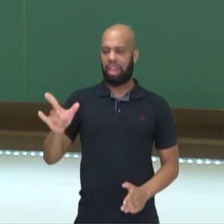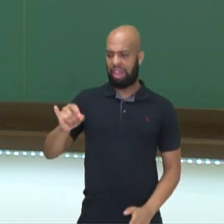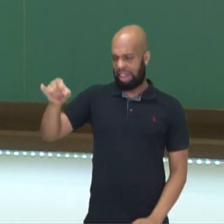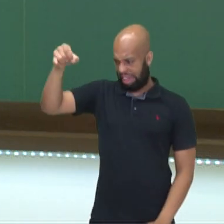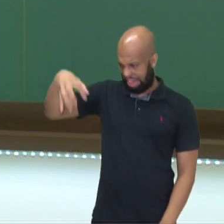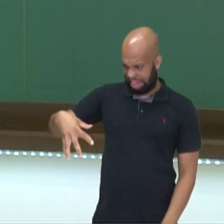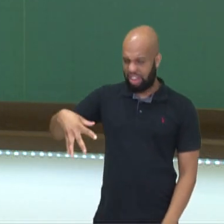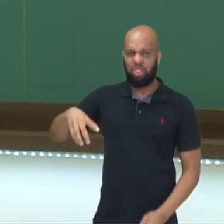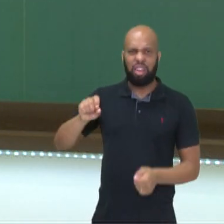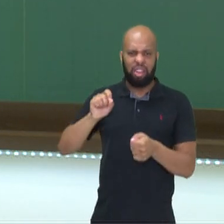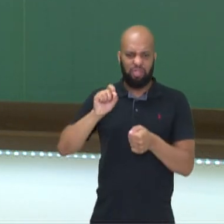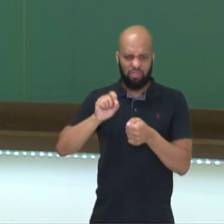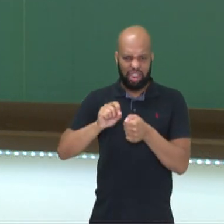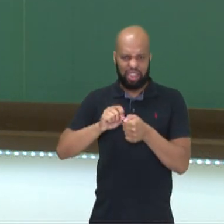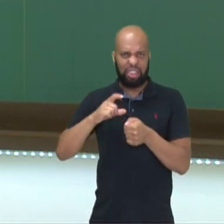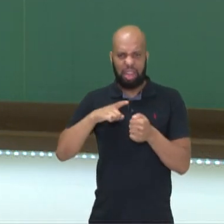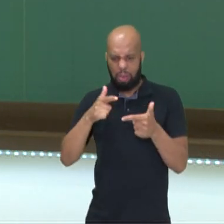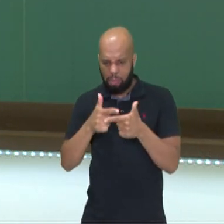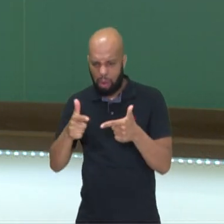solo?